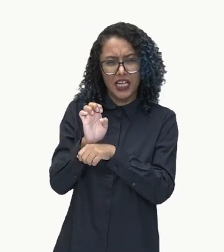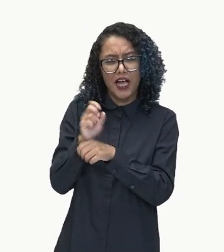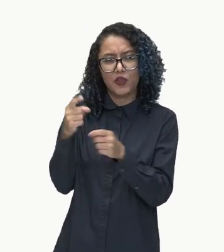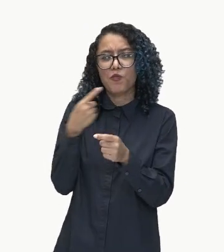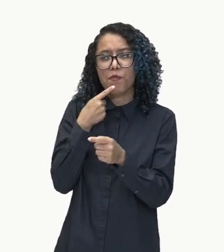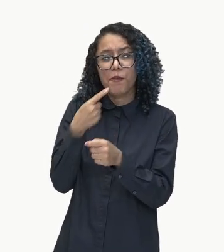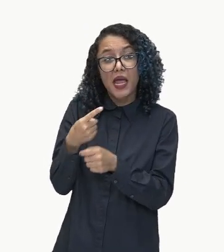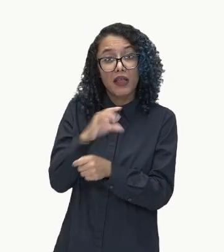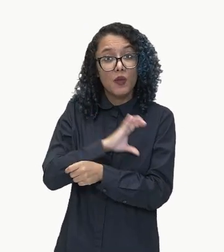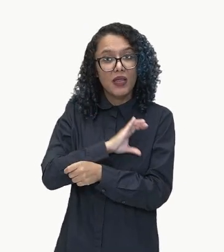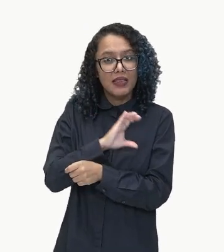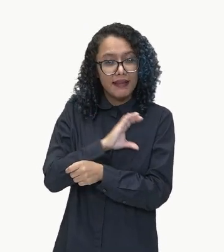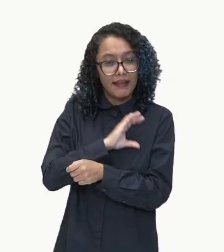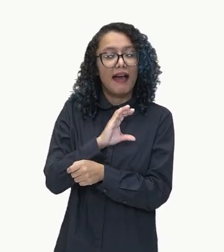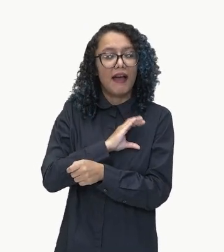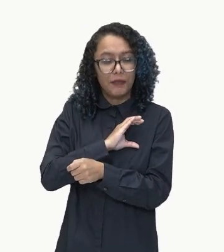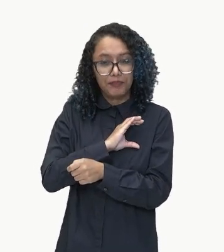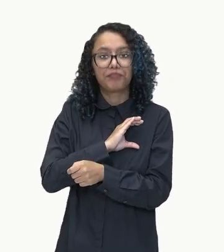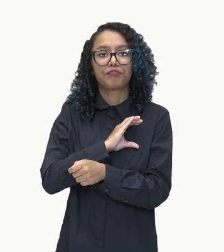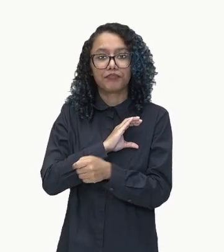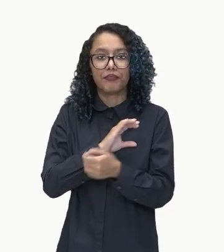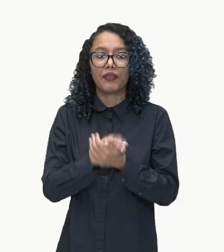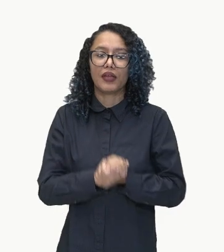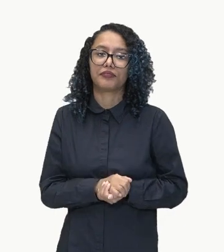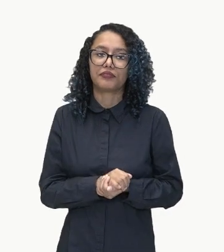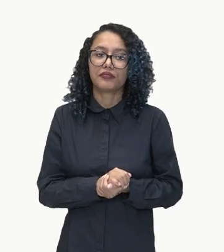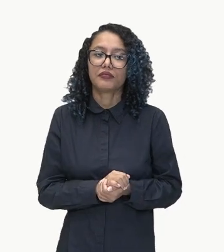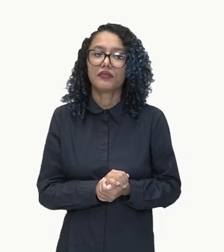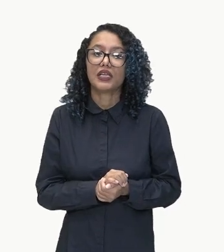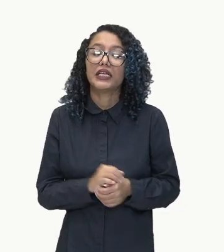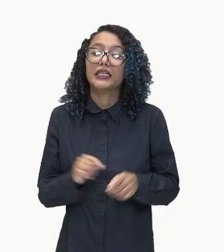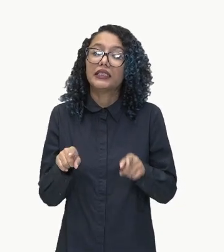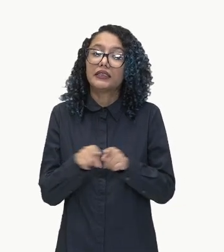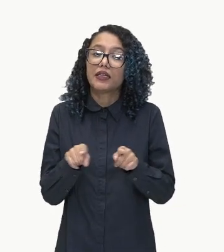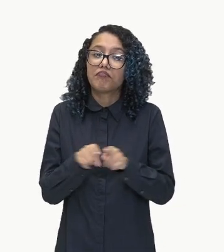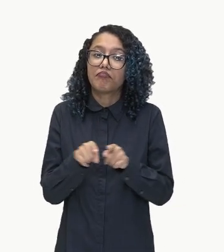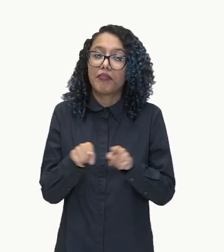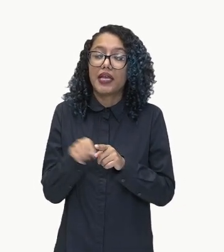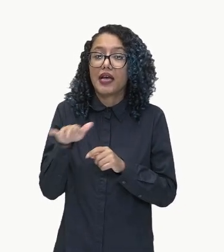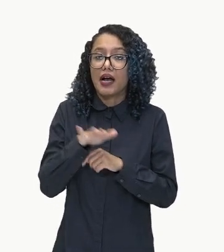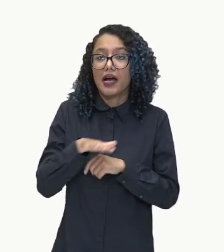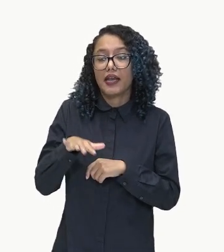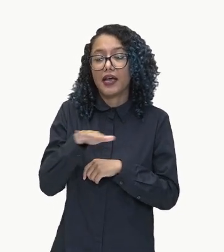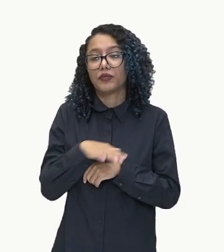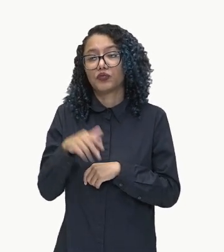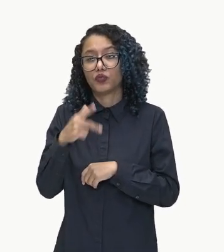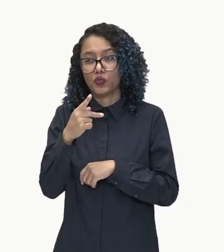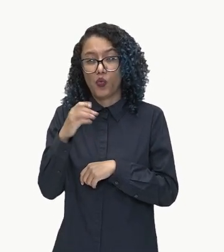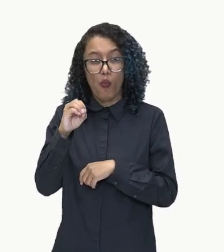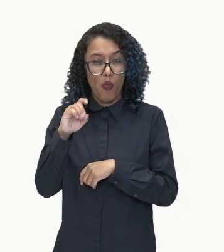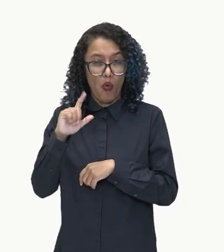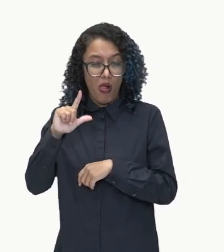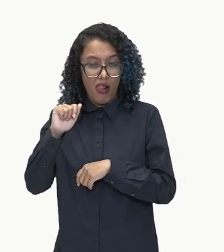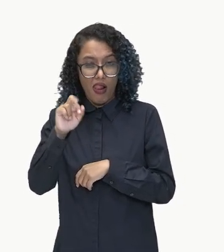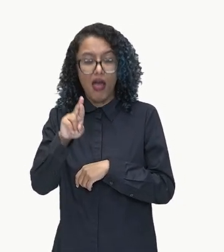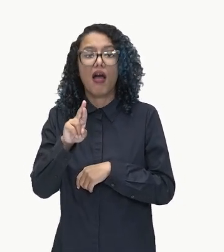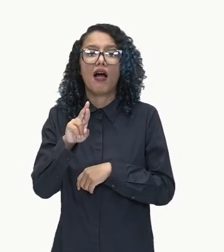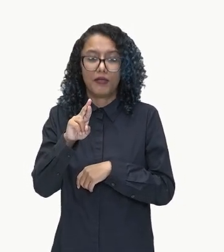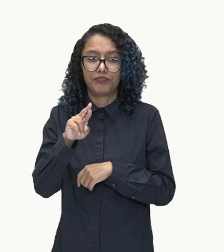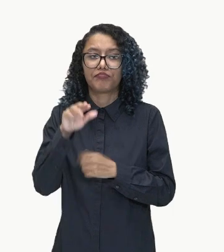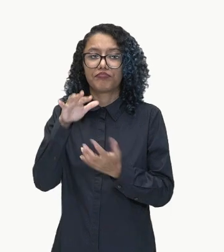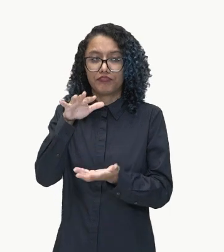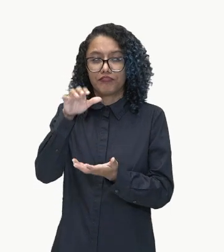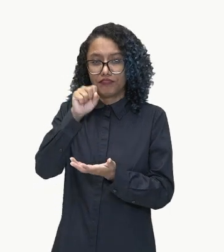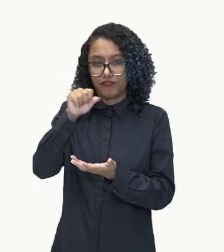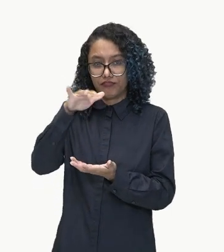do Canadá, tem o Círculo Polar Ártico, então o clima polar no Alasca vai fazer com que